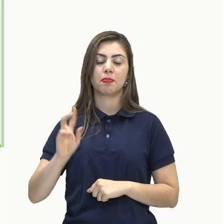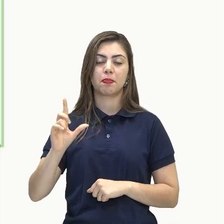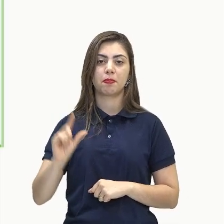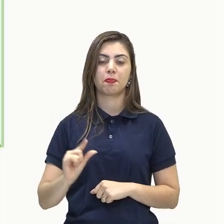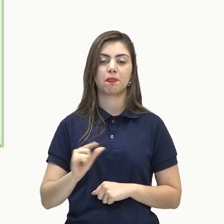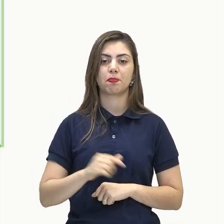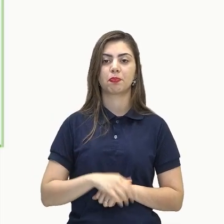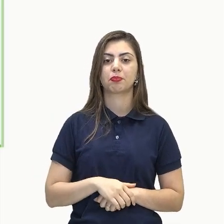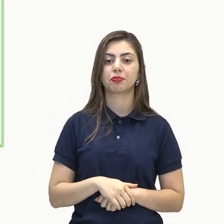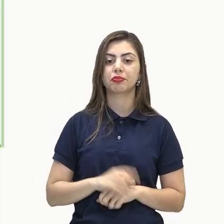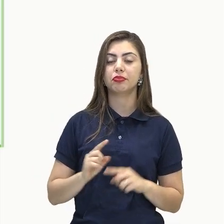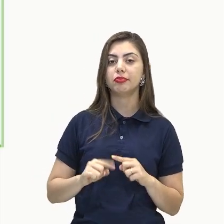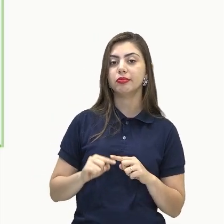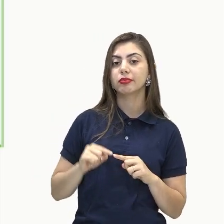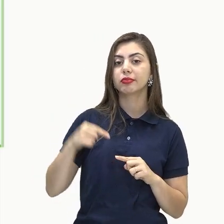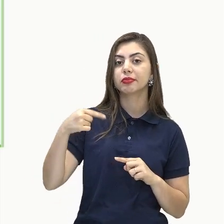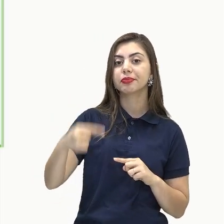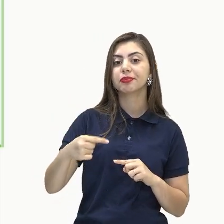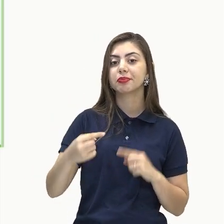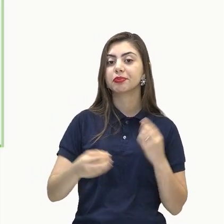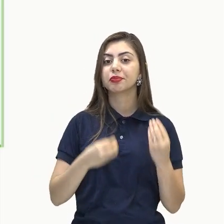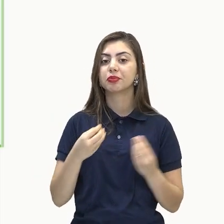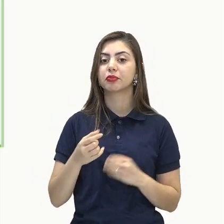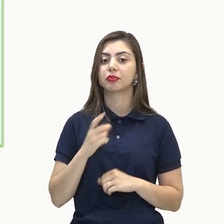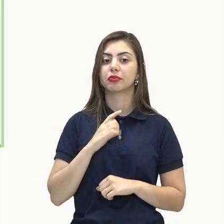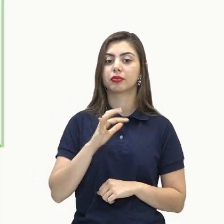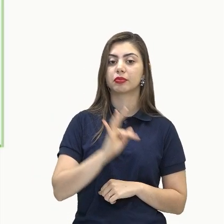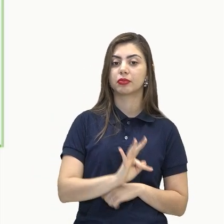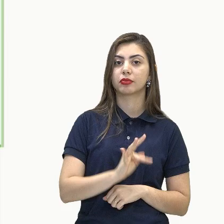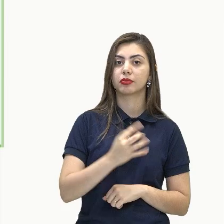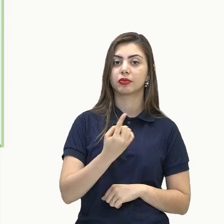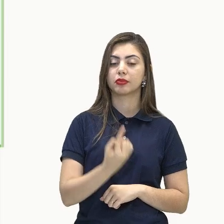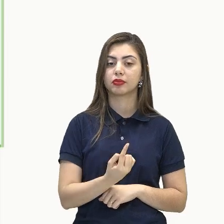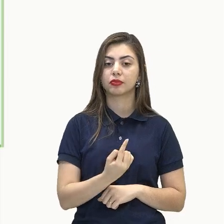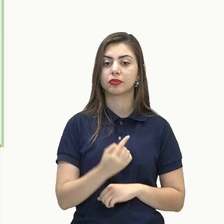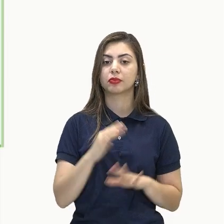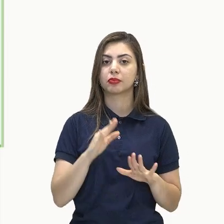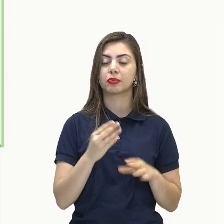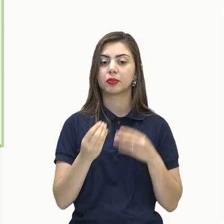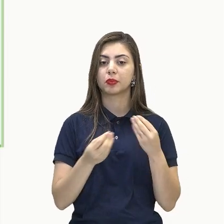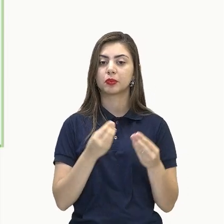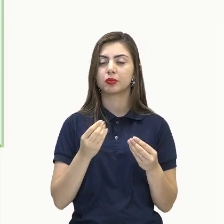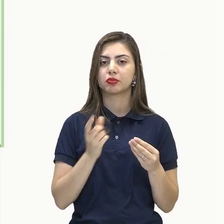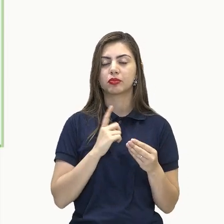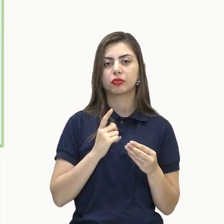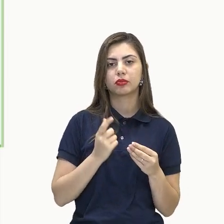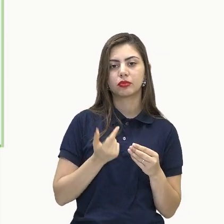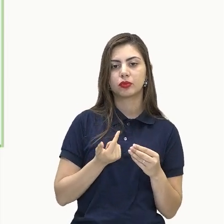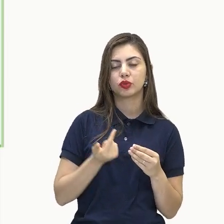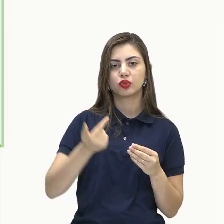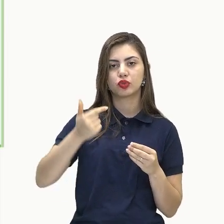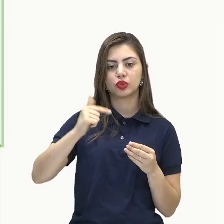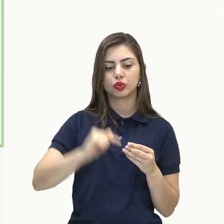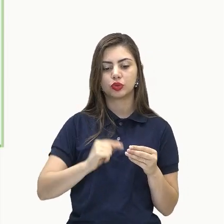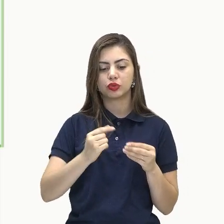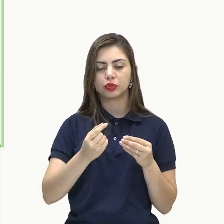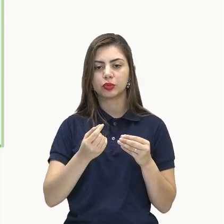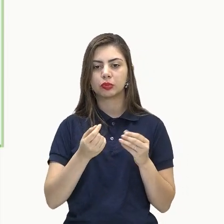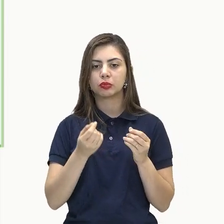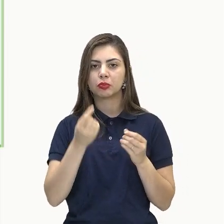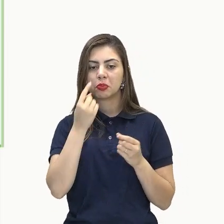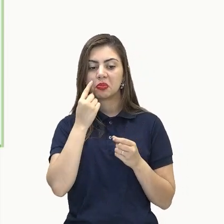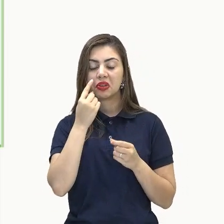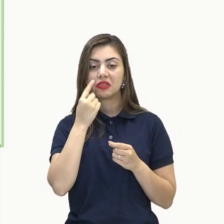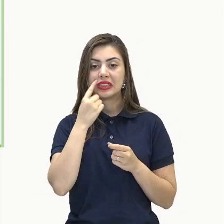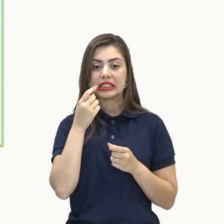fez em seguida? Pegou essa geração F1 e fez uma autofecundação. Vamos ver então, que ele